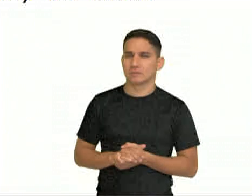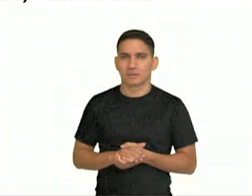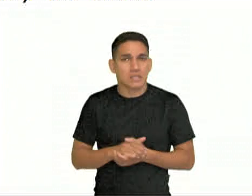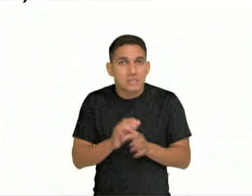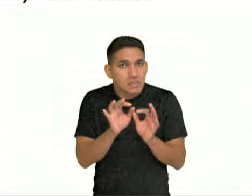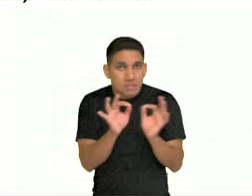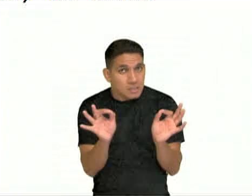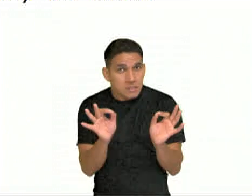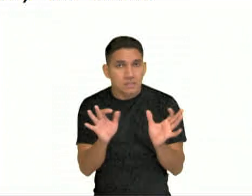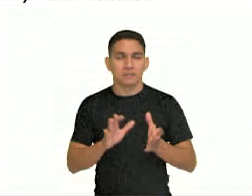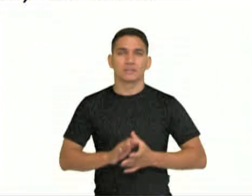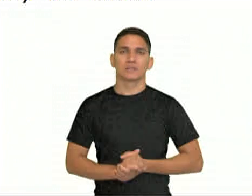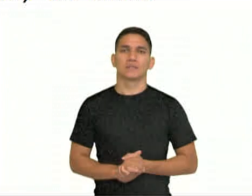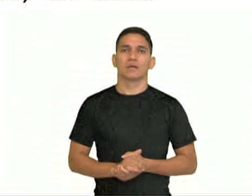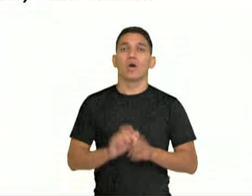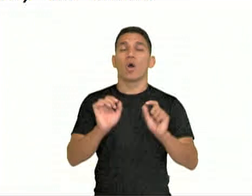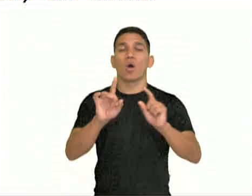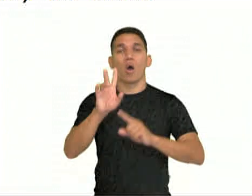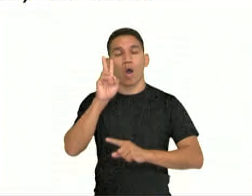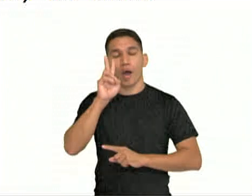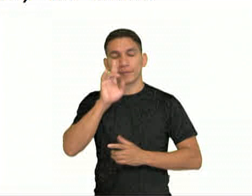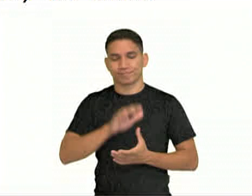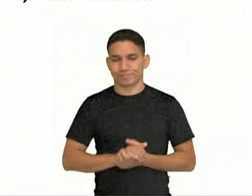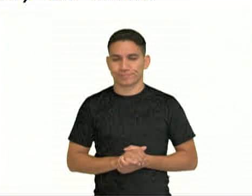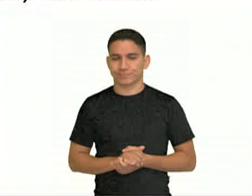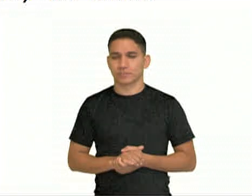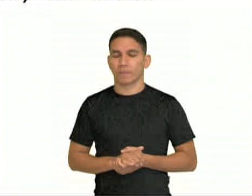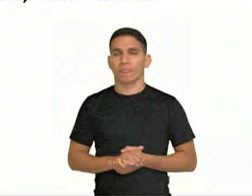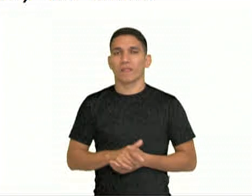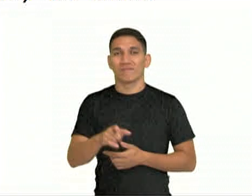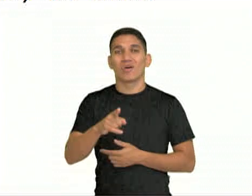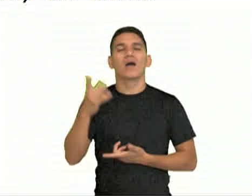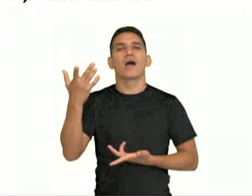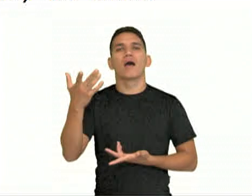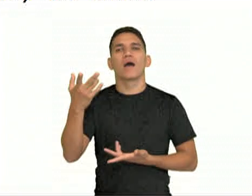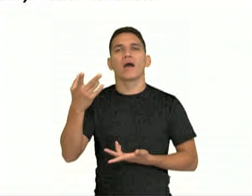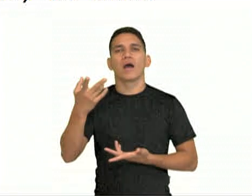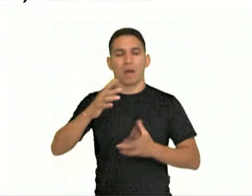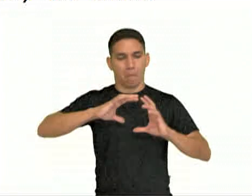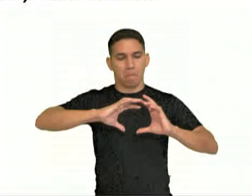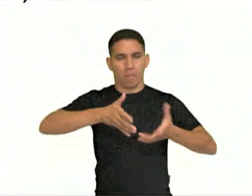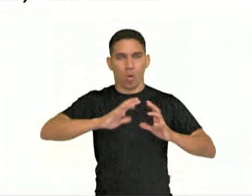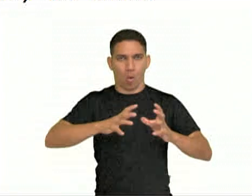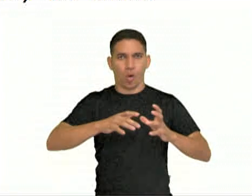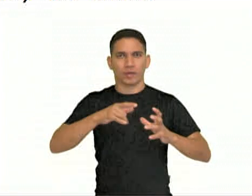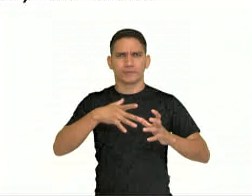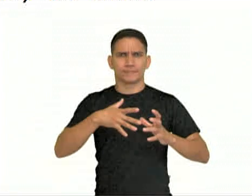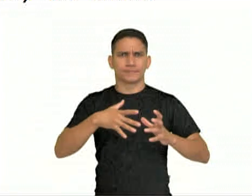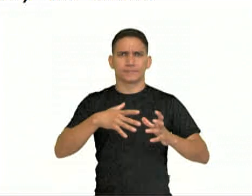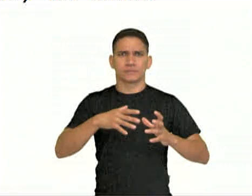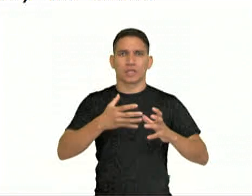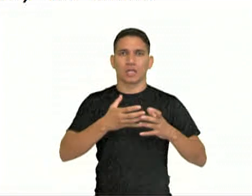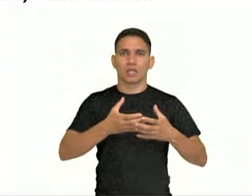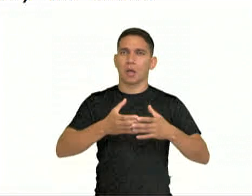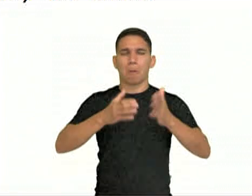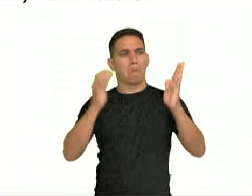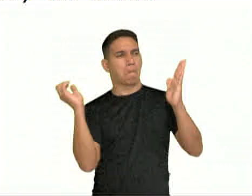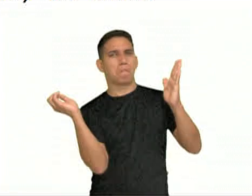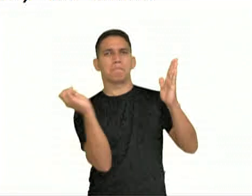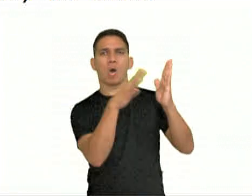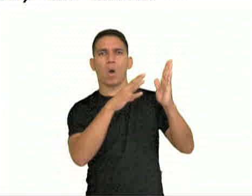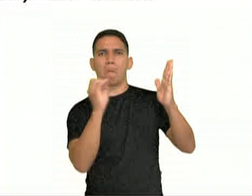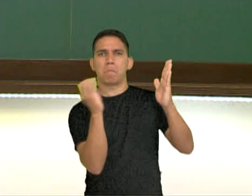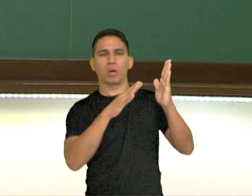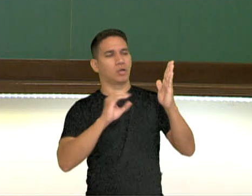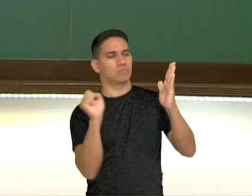muito simples. Imagina você bater uma bola, por exemplo, uma bola sobre uma parede, certo? Se